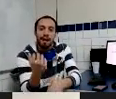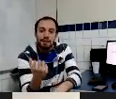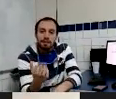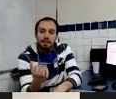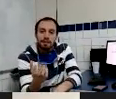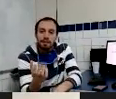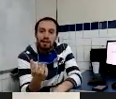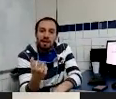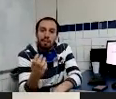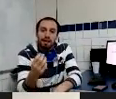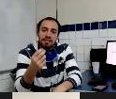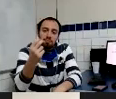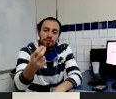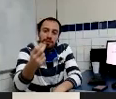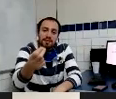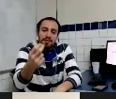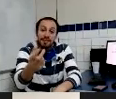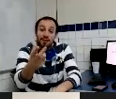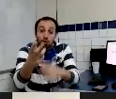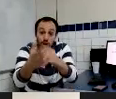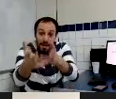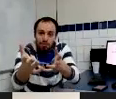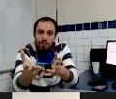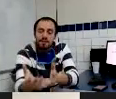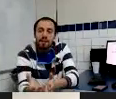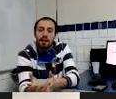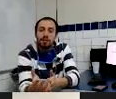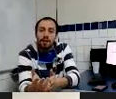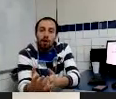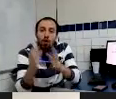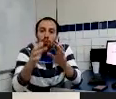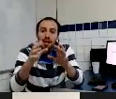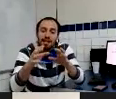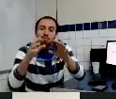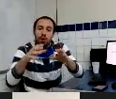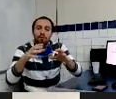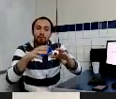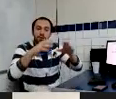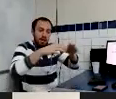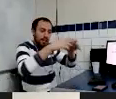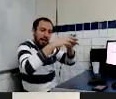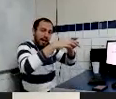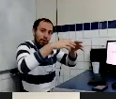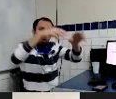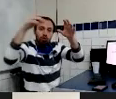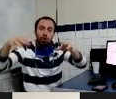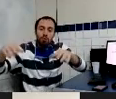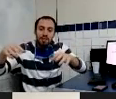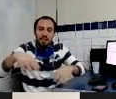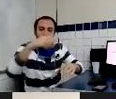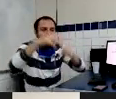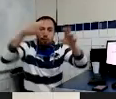base para que seja possível a existência ou o surgimento de uma cidade? Como que aqueles povos que eram